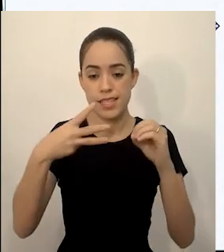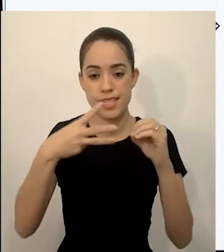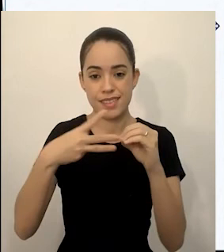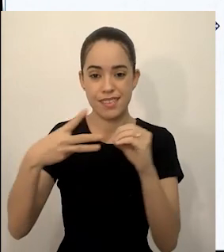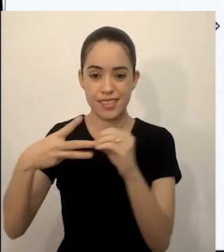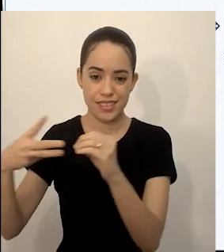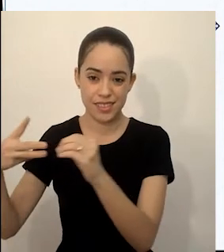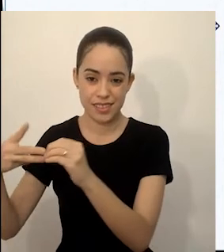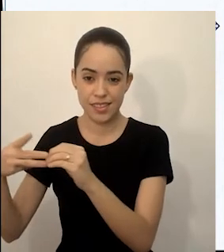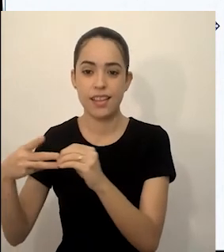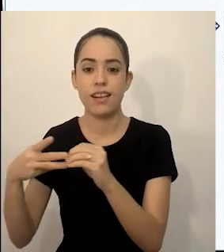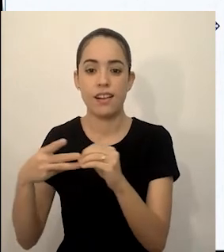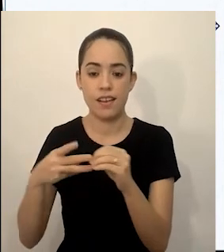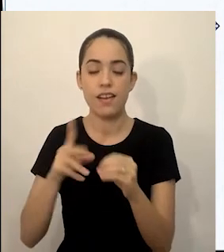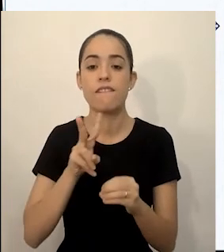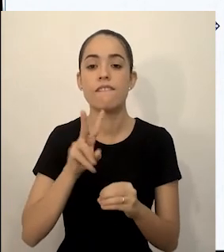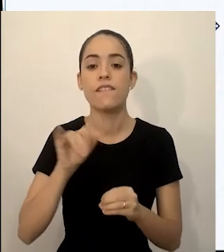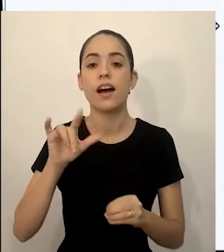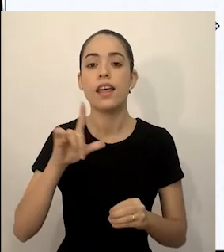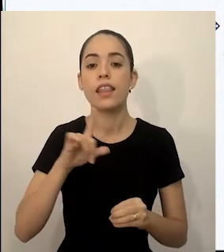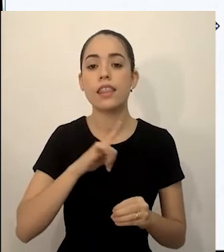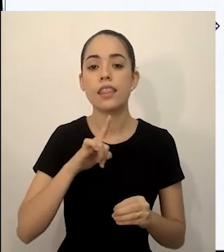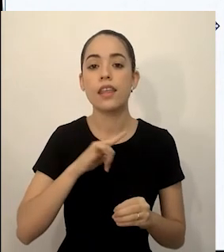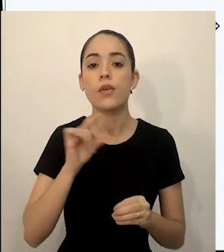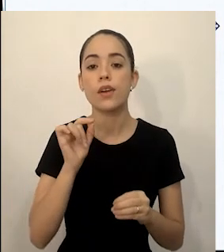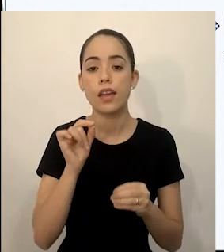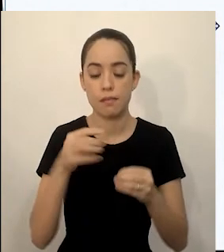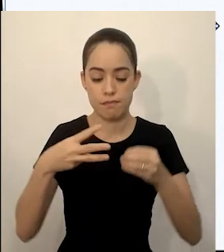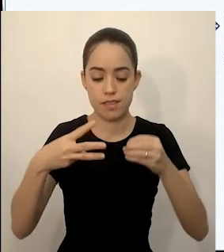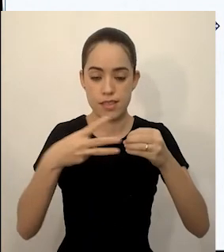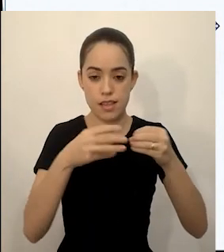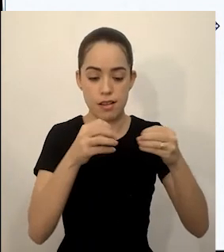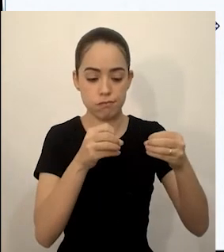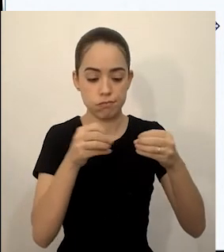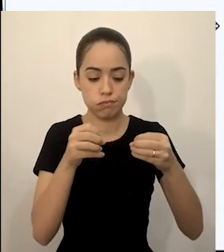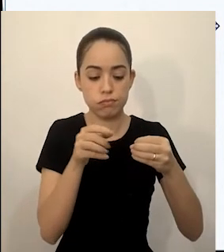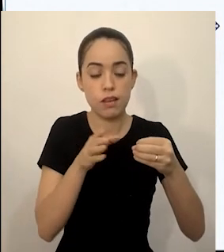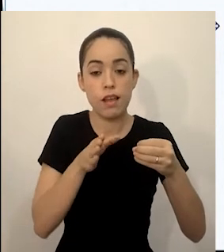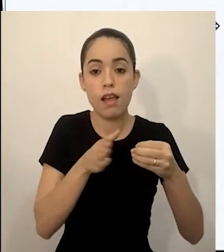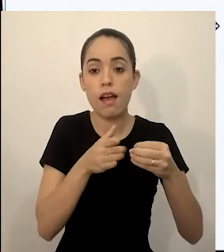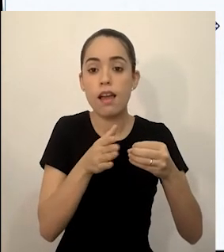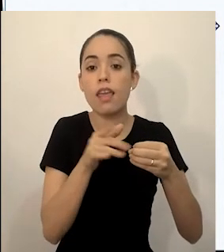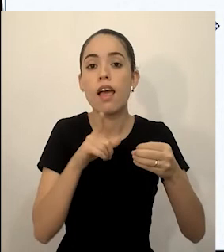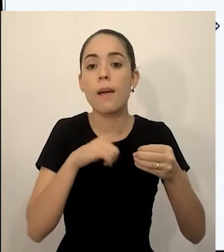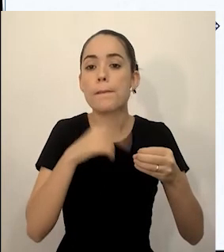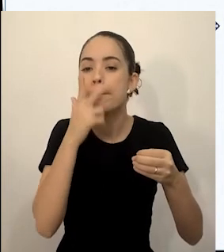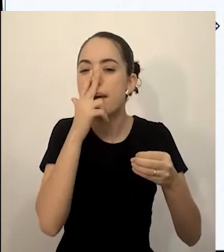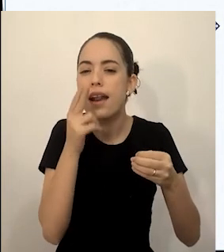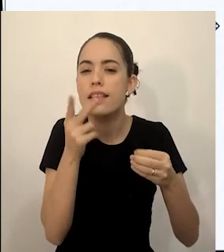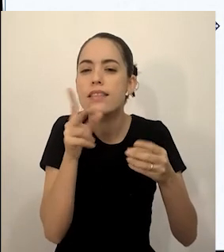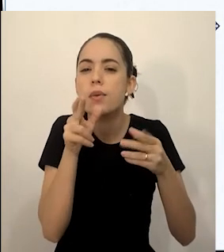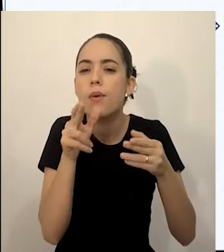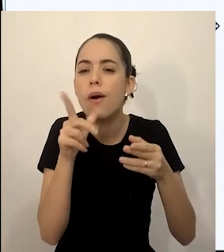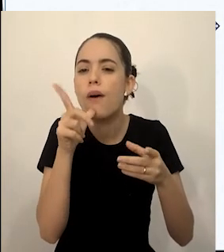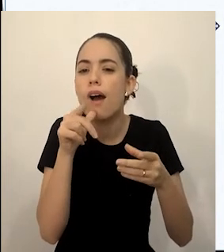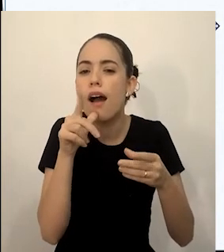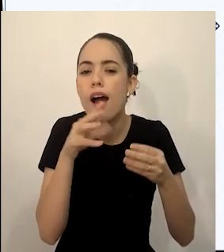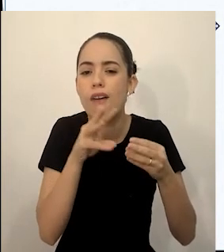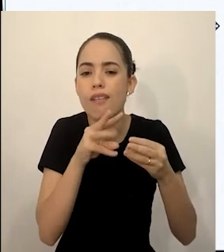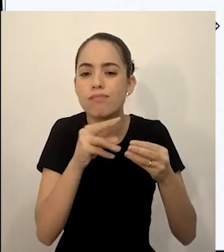Adicionalmente, entre estas células, passará a acumular líquidos,